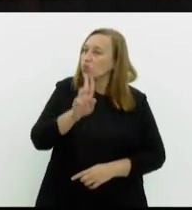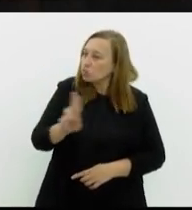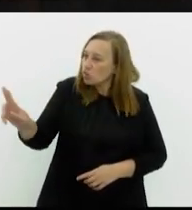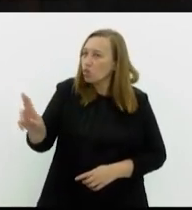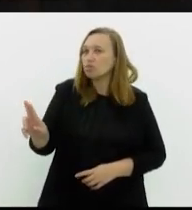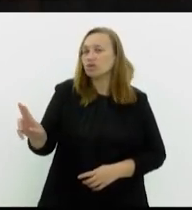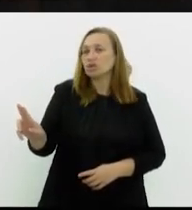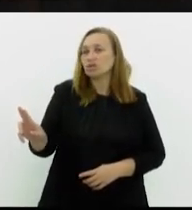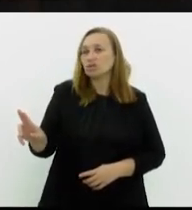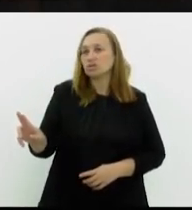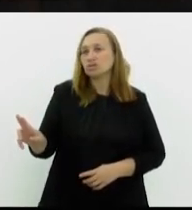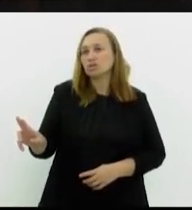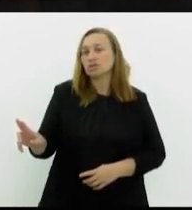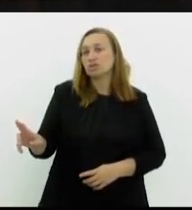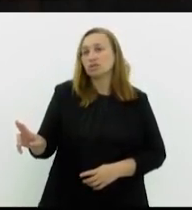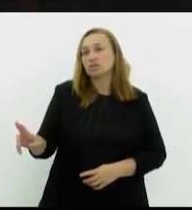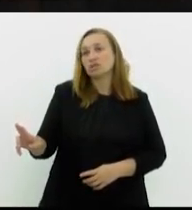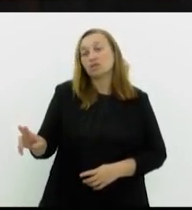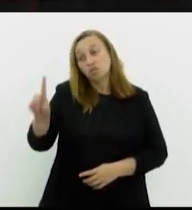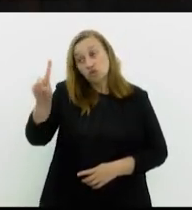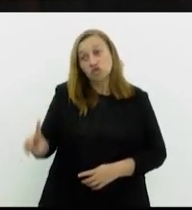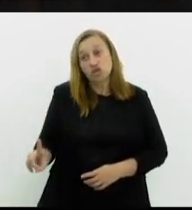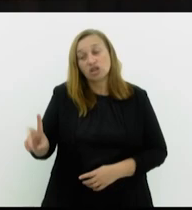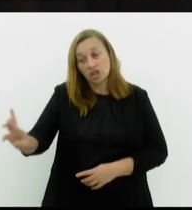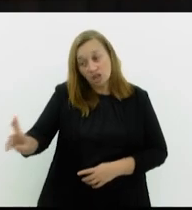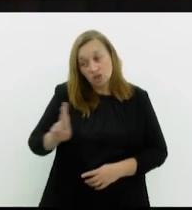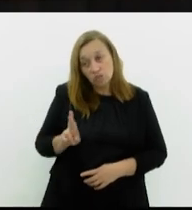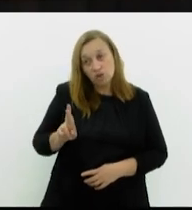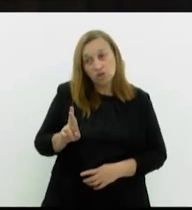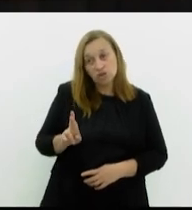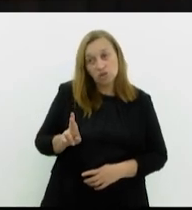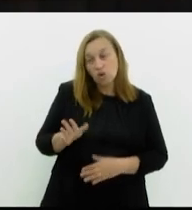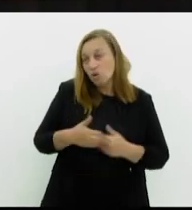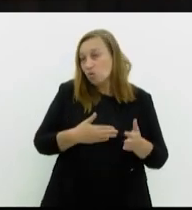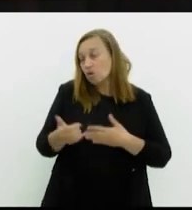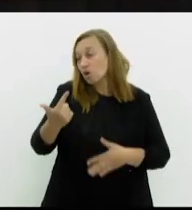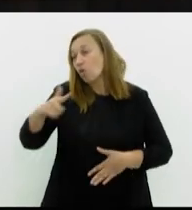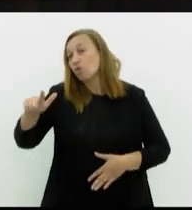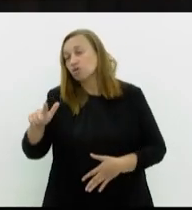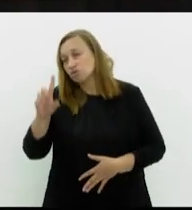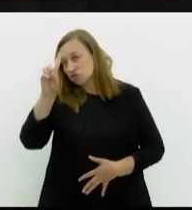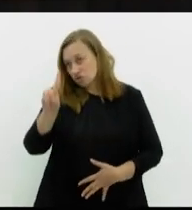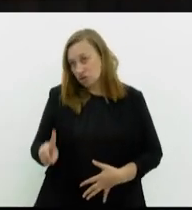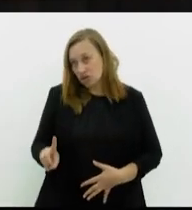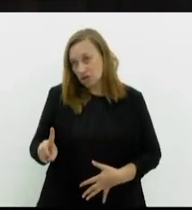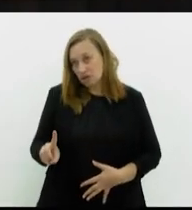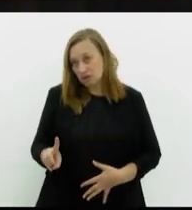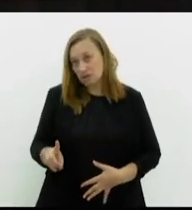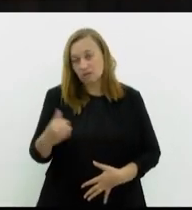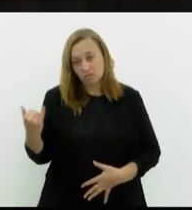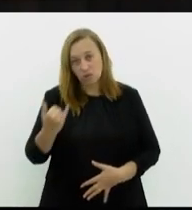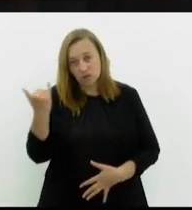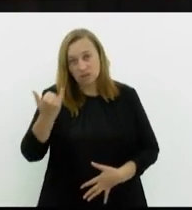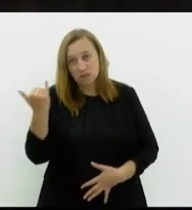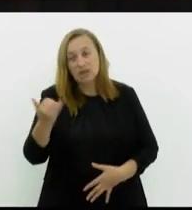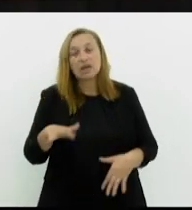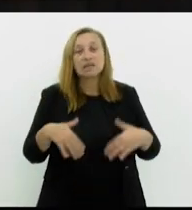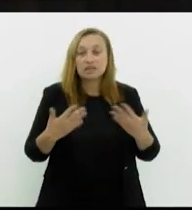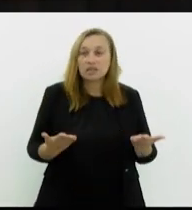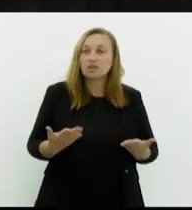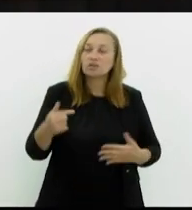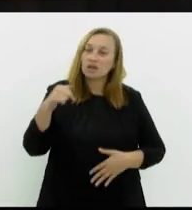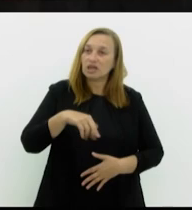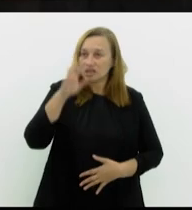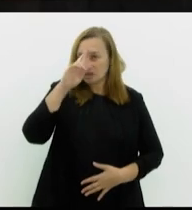especificamente, eu nomino para dar o direito de resposta ou qualquer outro direito que seja necessário. Então, eu estou aqui,